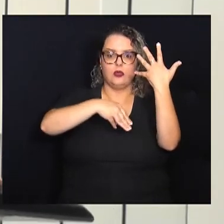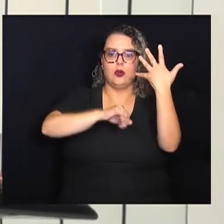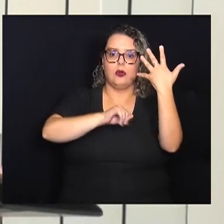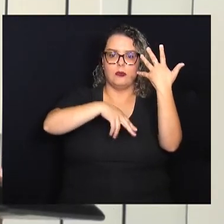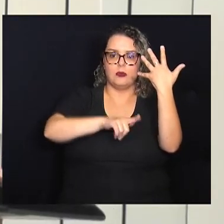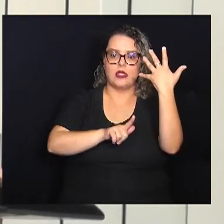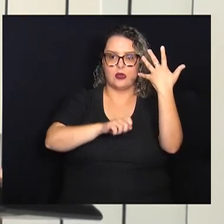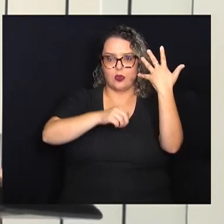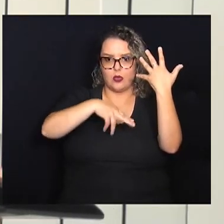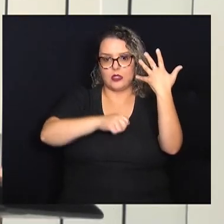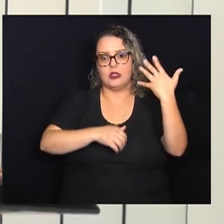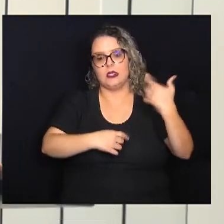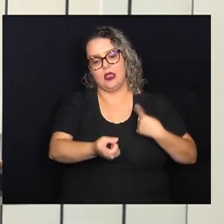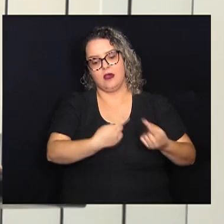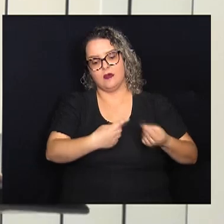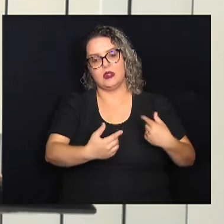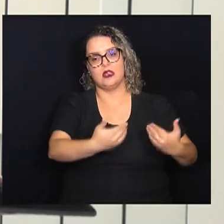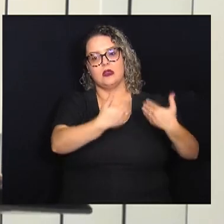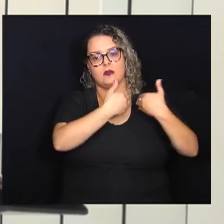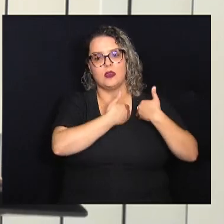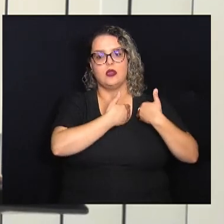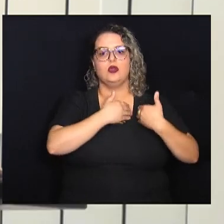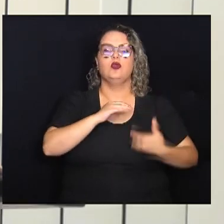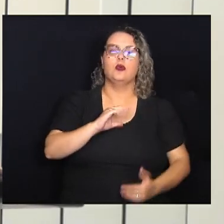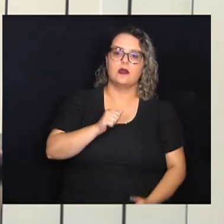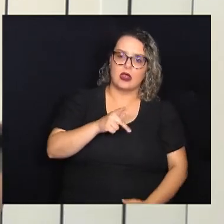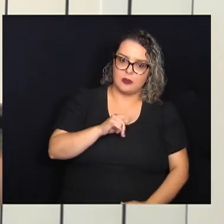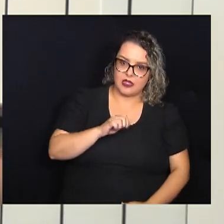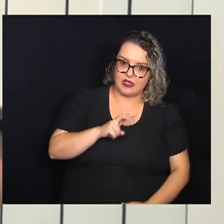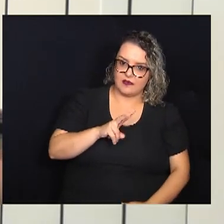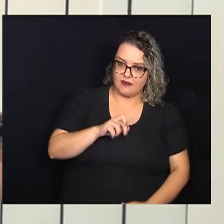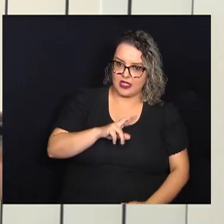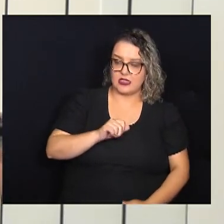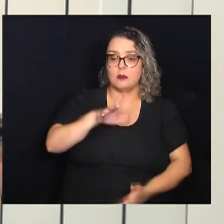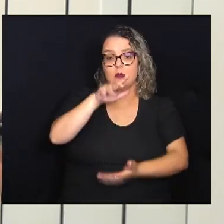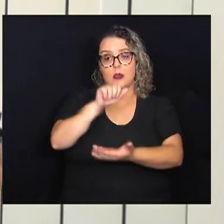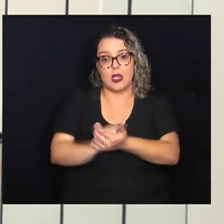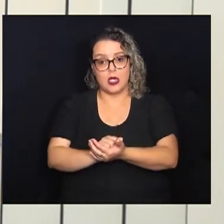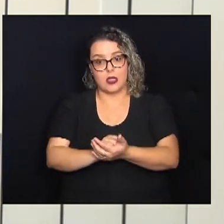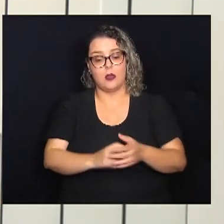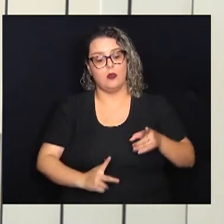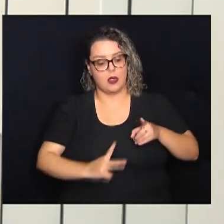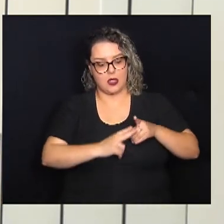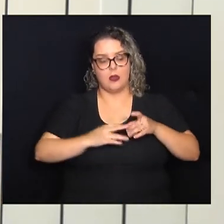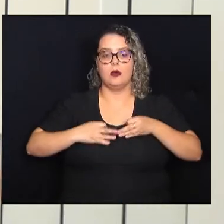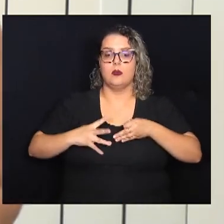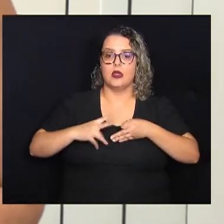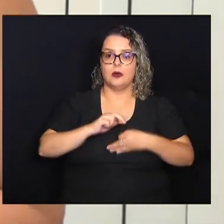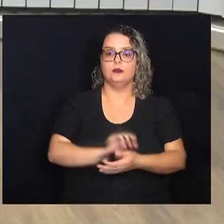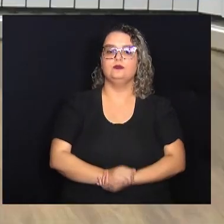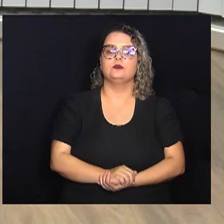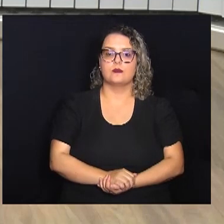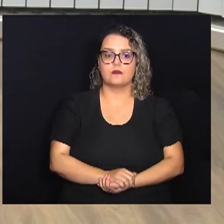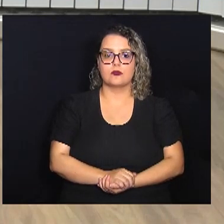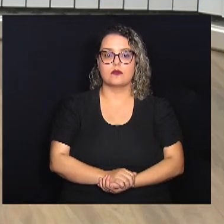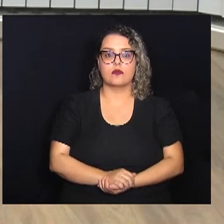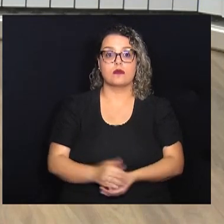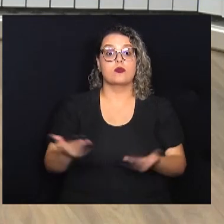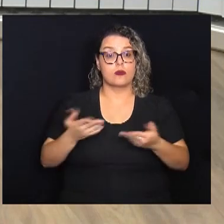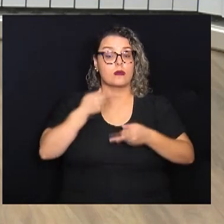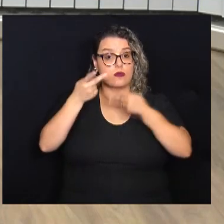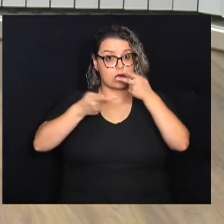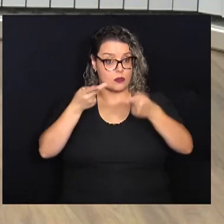Amoreiras, lá no Jardim Capivari, para fazer essa inscrição para a castração. Agora a gente vai falar um pouquinho